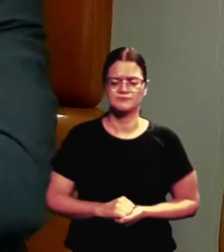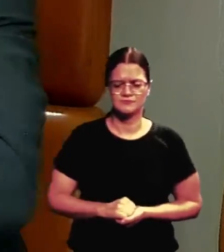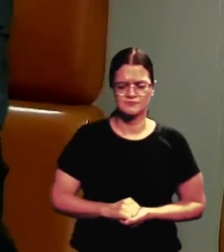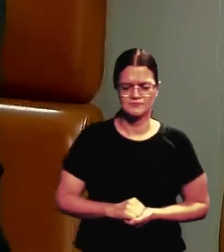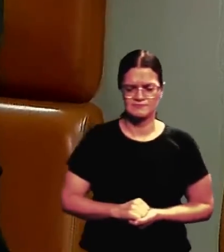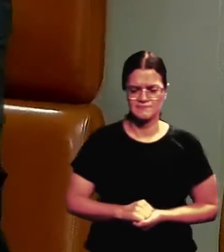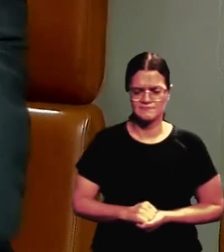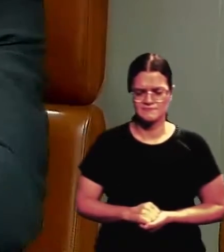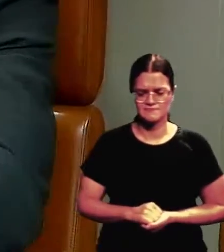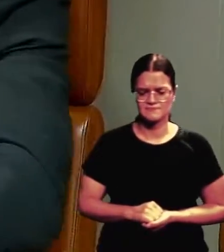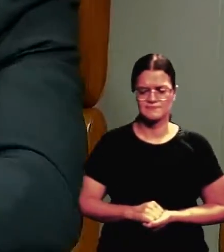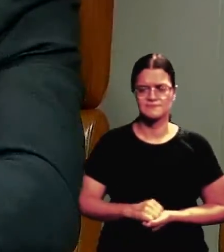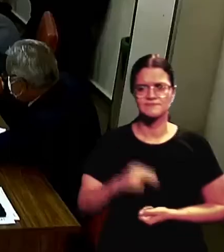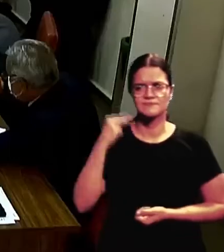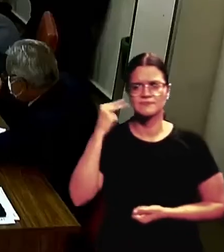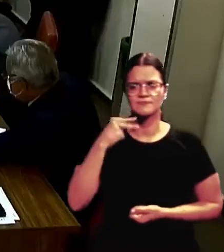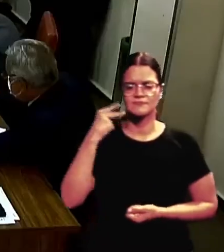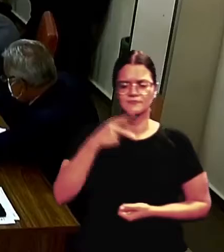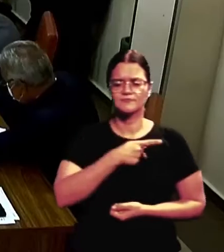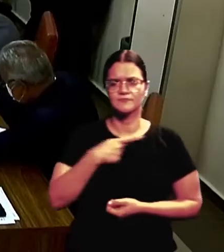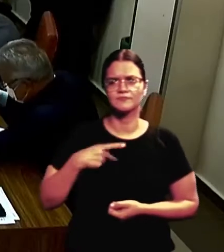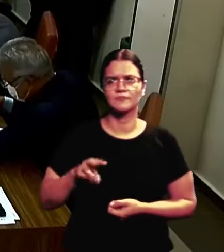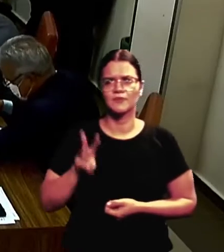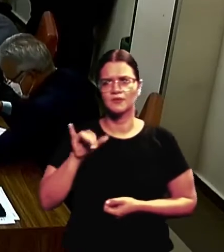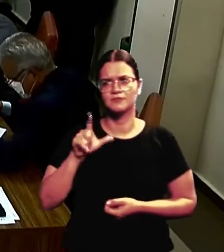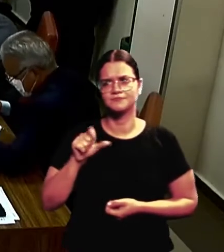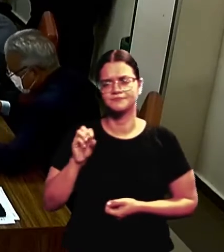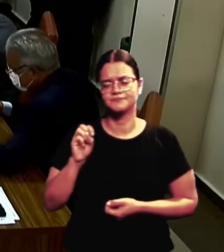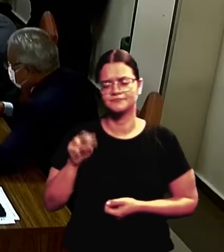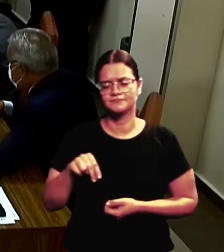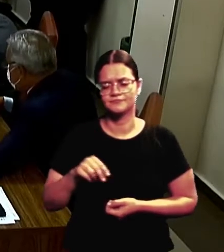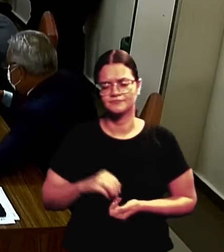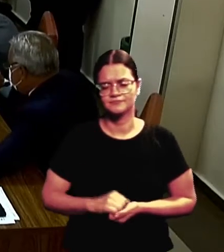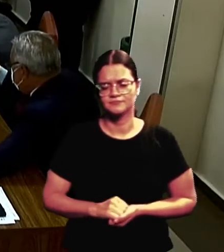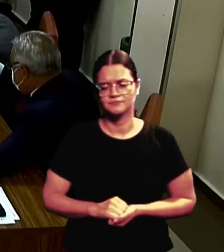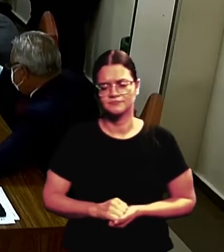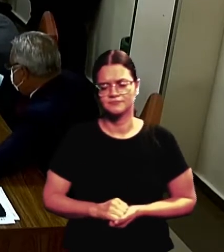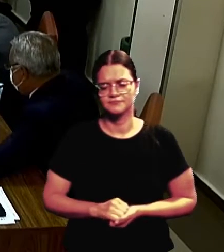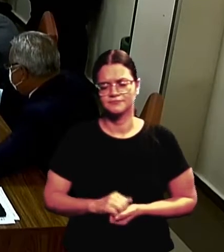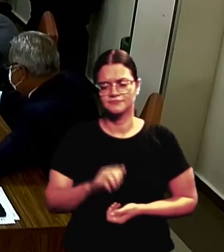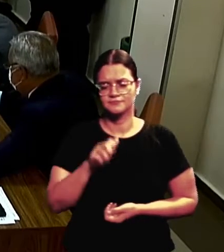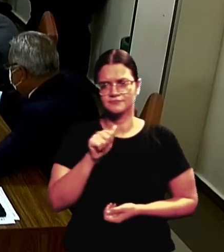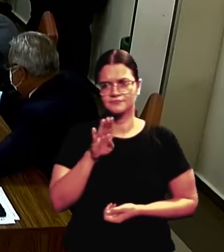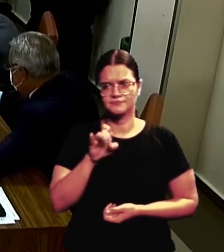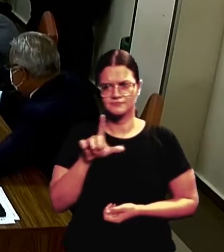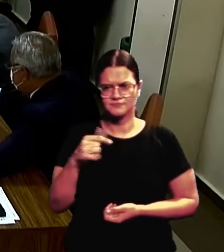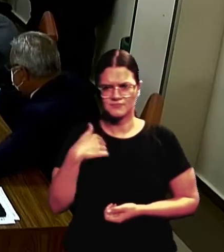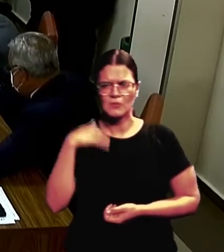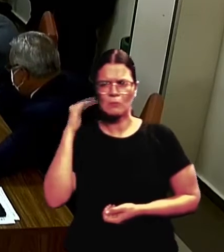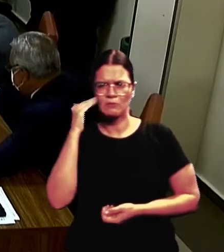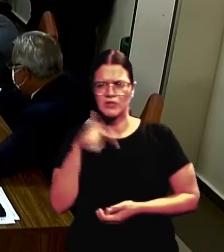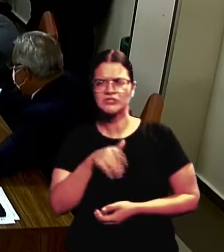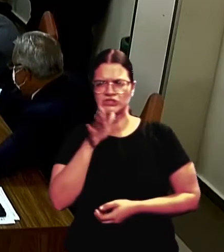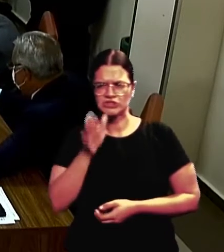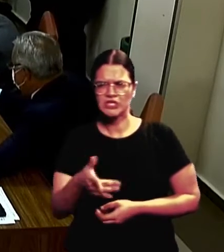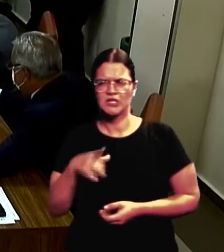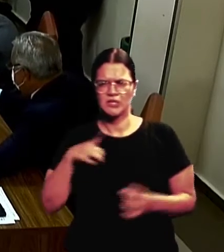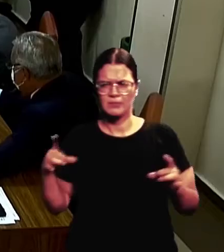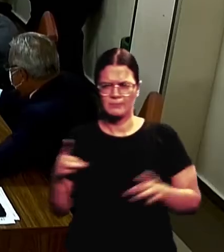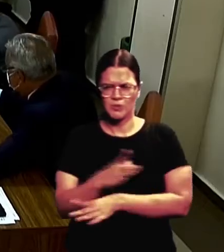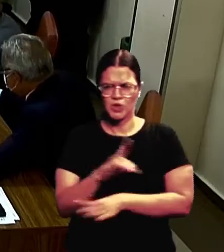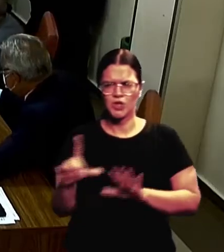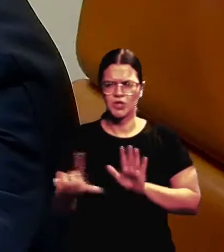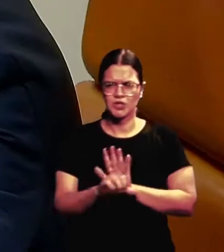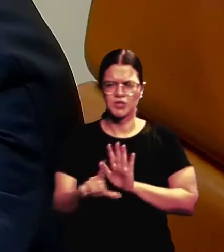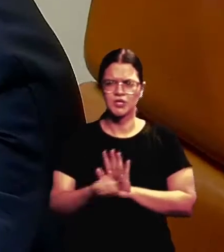Presidente. Vereador Pastor Wilson. O Abel, pelo que eu entendi aqui, já existe essa lei, né?